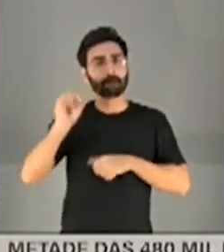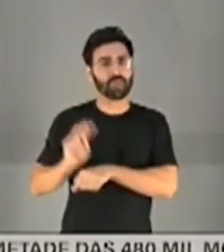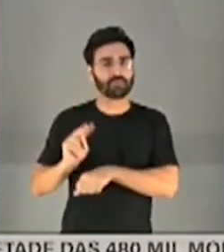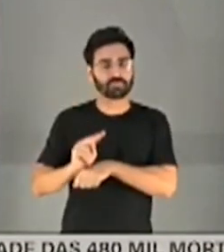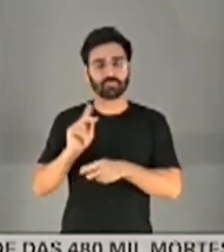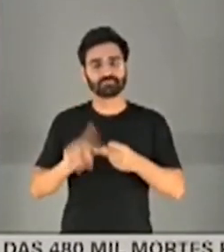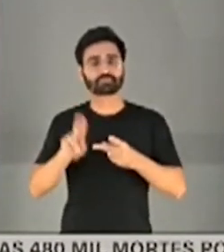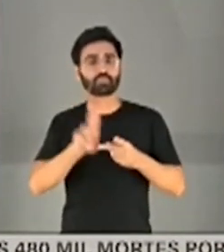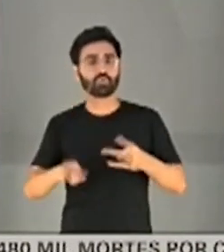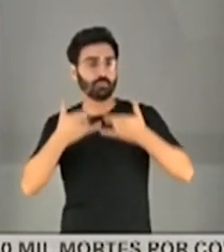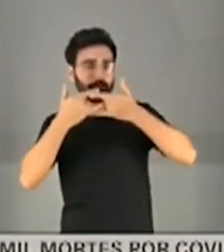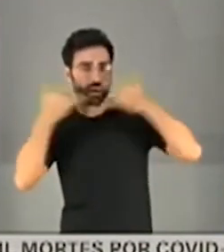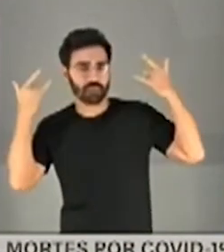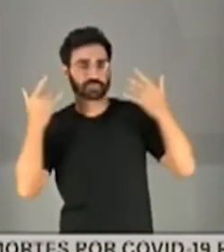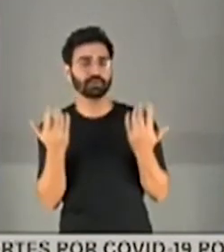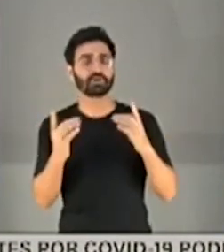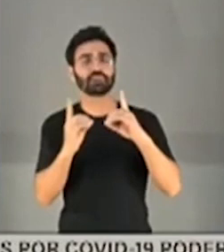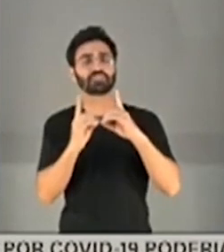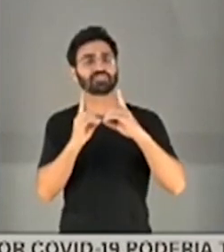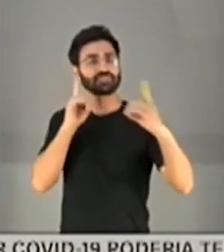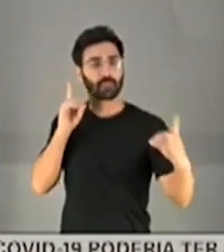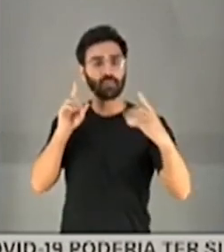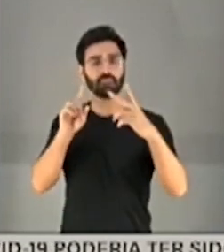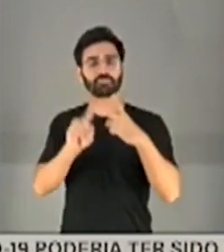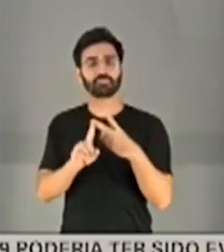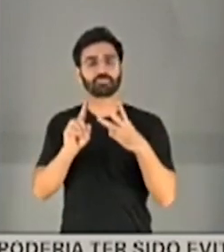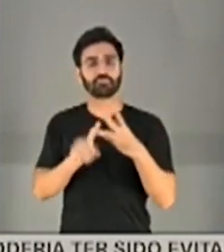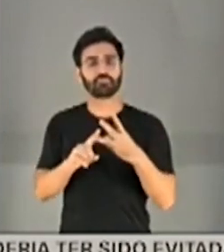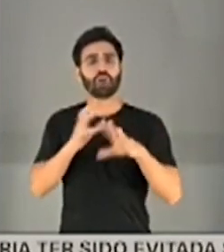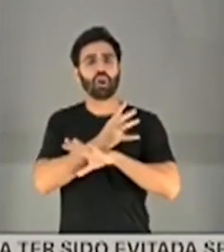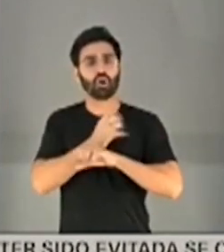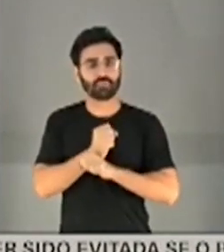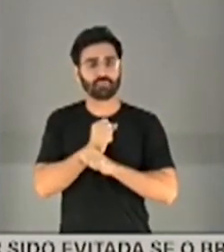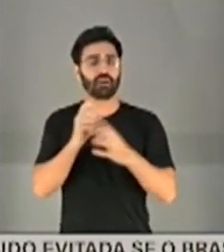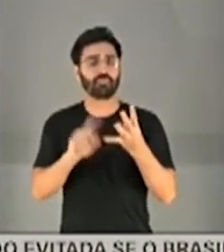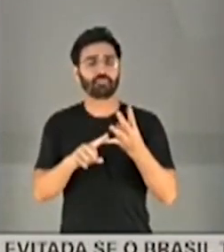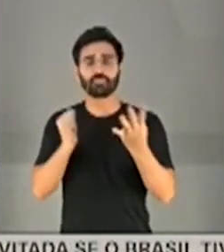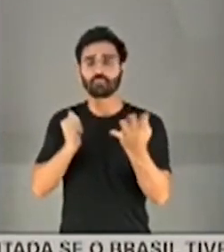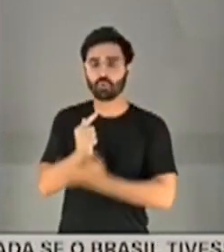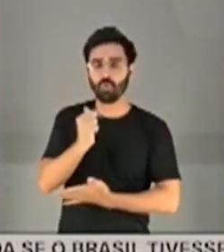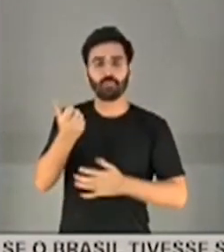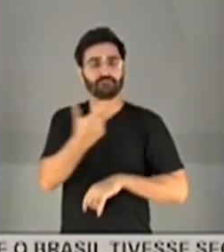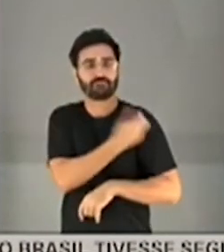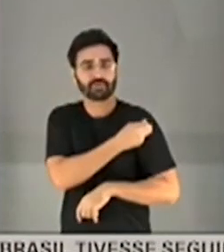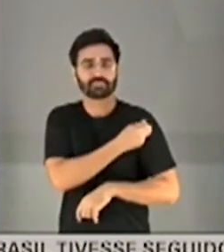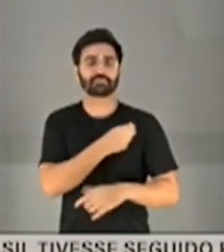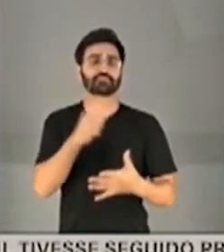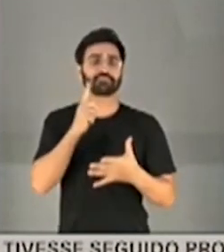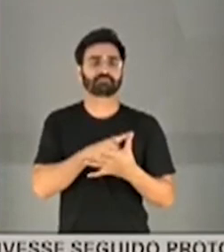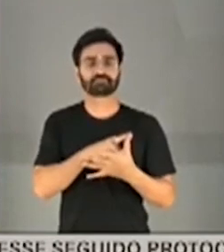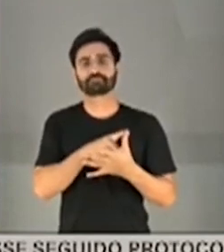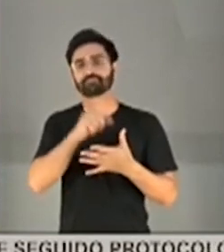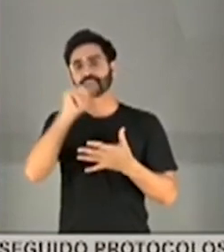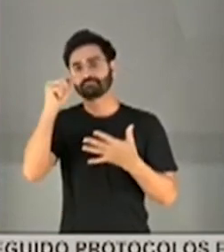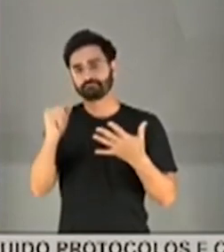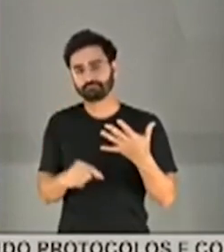o uso de máscara, o distanciamento social, a implementação de lockdown quando necessário, compra de vacinas para conseguir vacinar a população